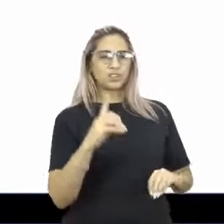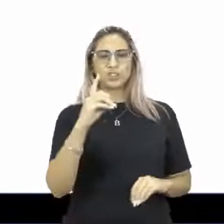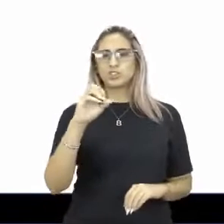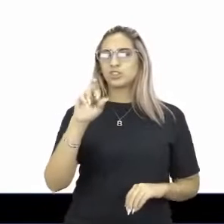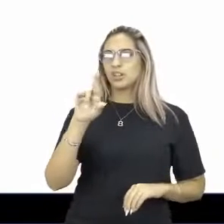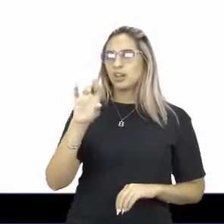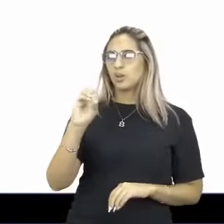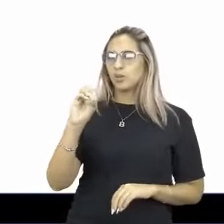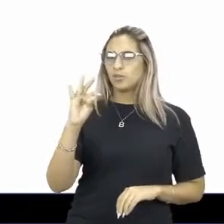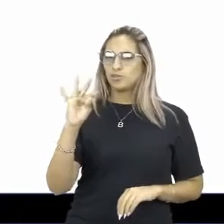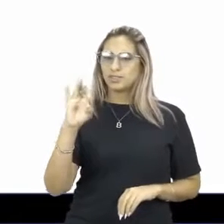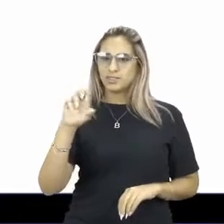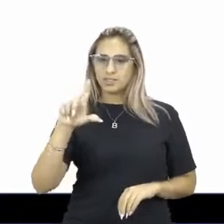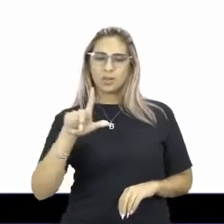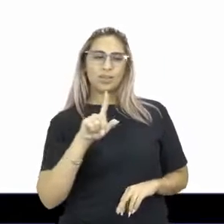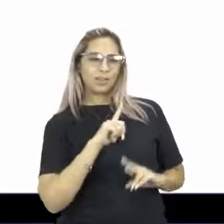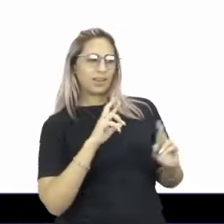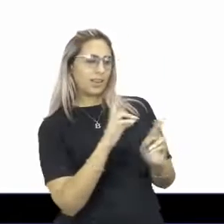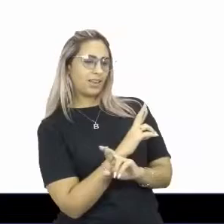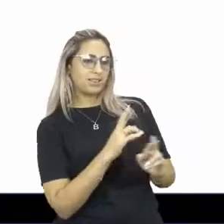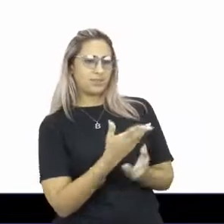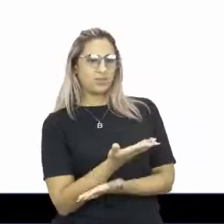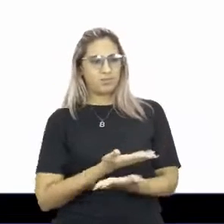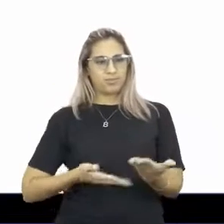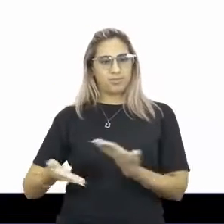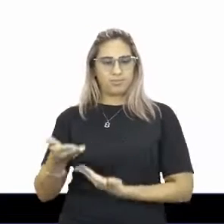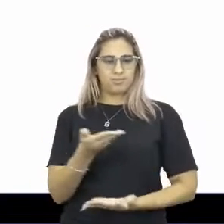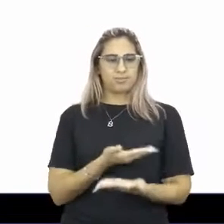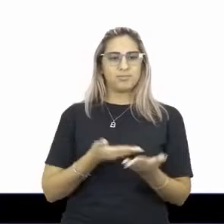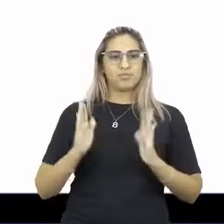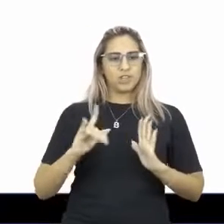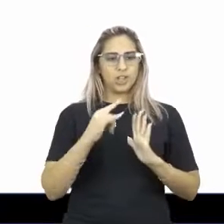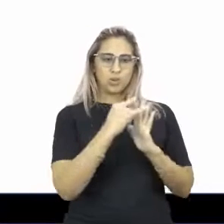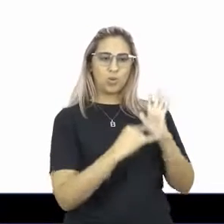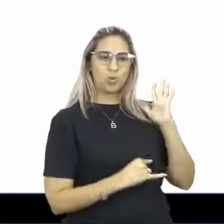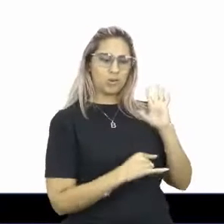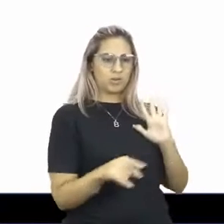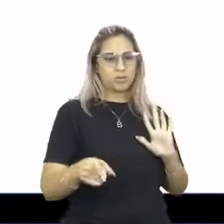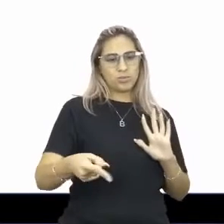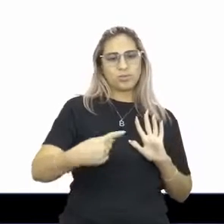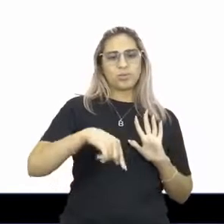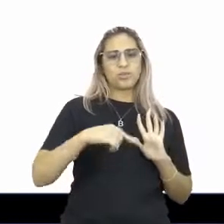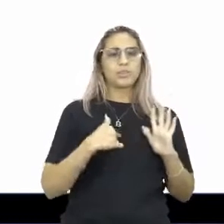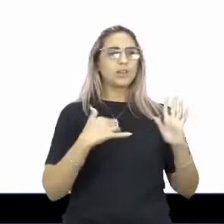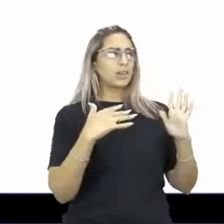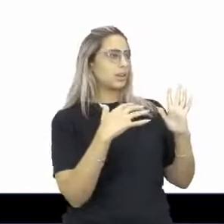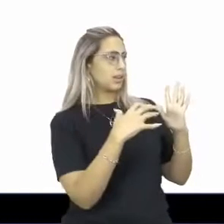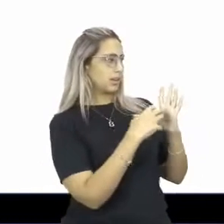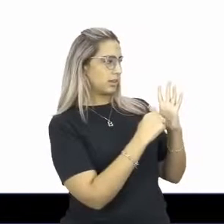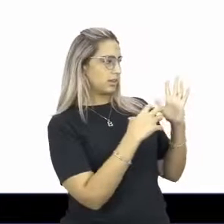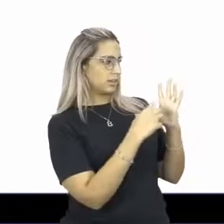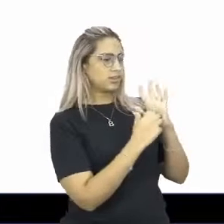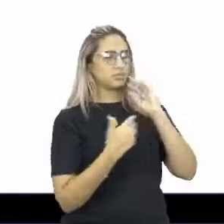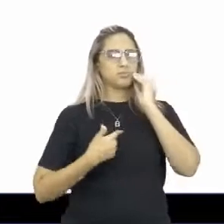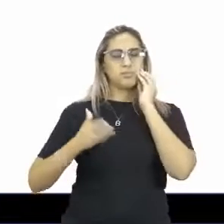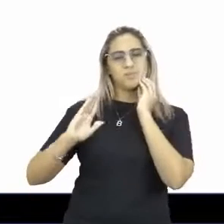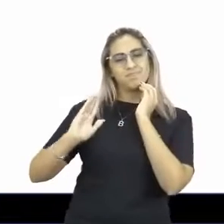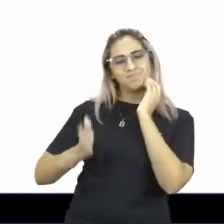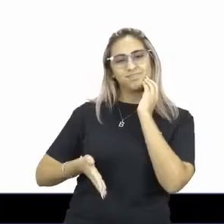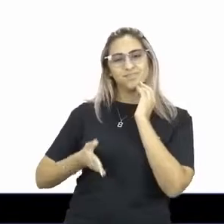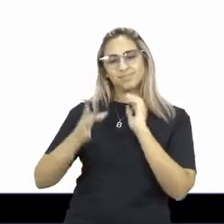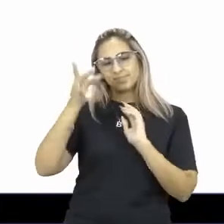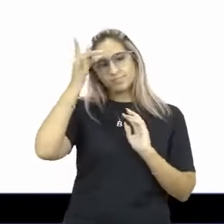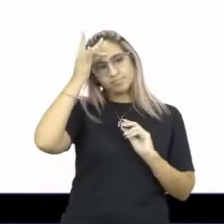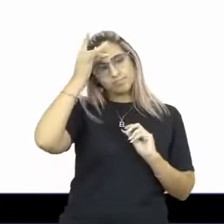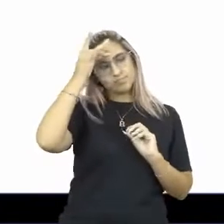Oficial. Então, a gente tem uma relação de documentos. Alexandra, eu vou fazer minha inscrição e eu já tenho